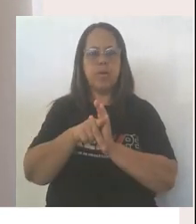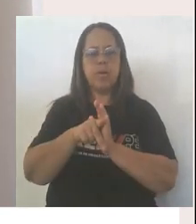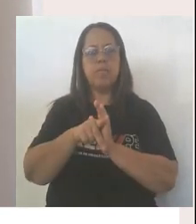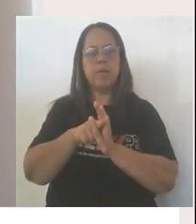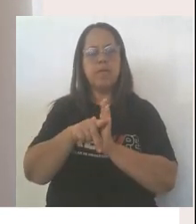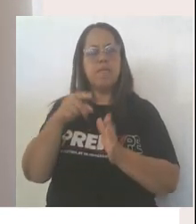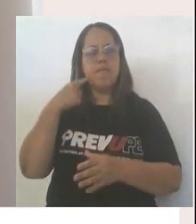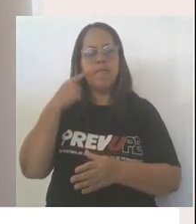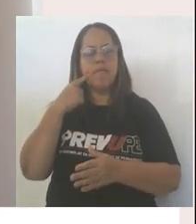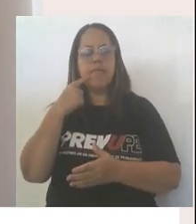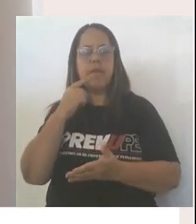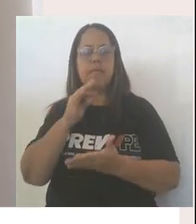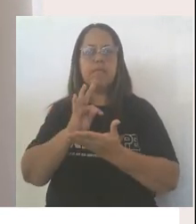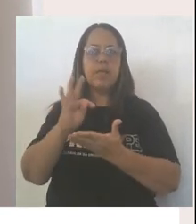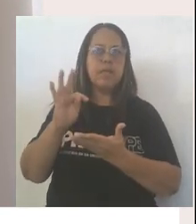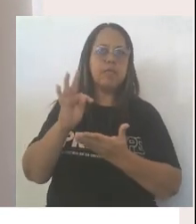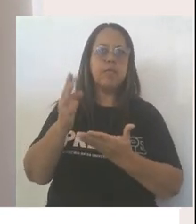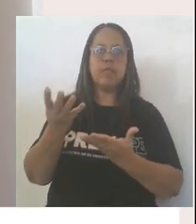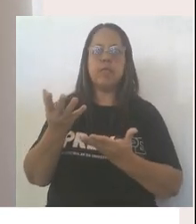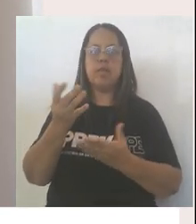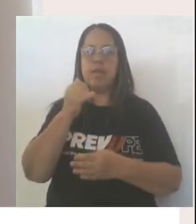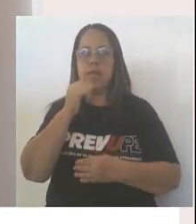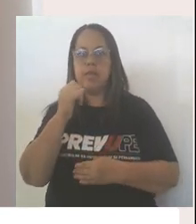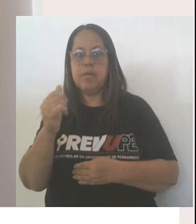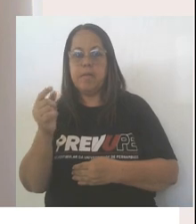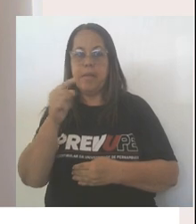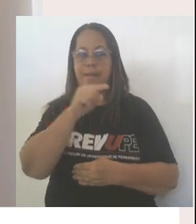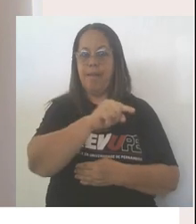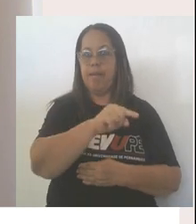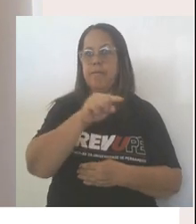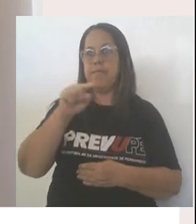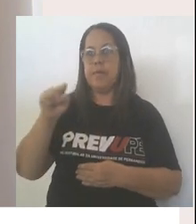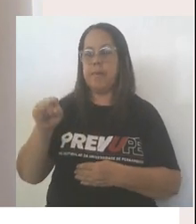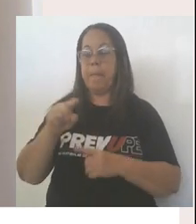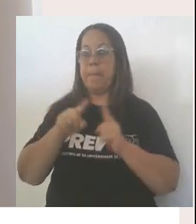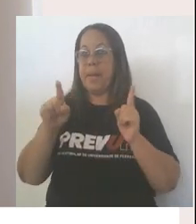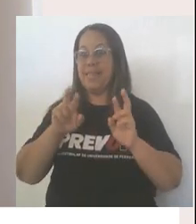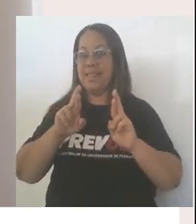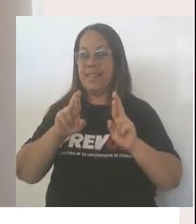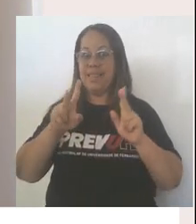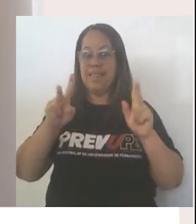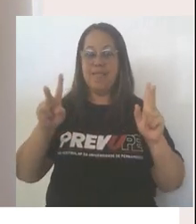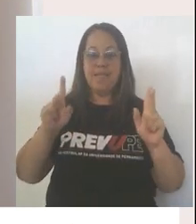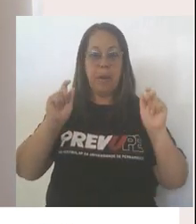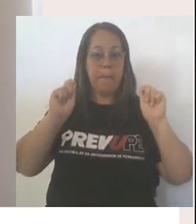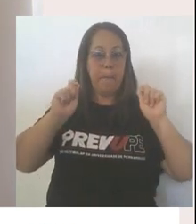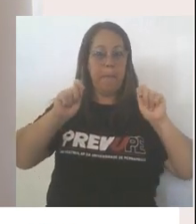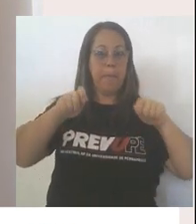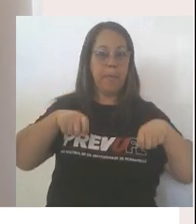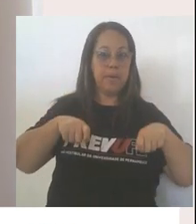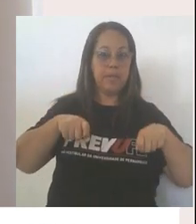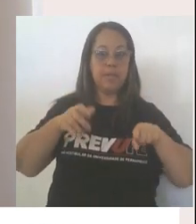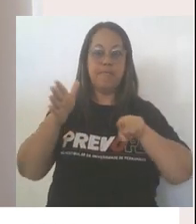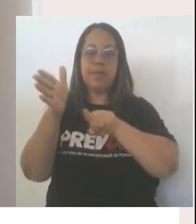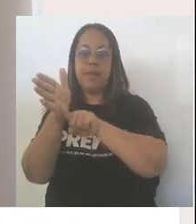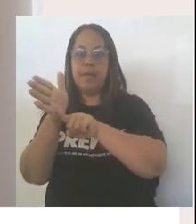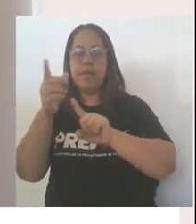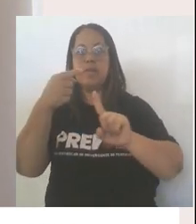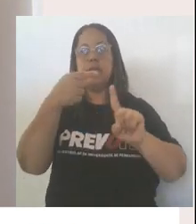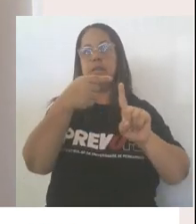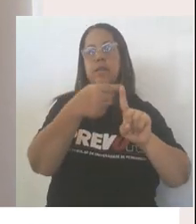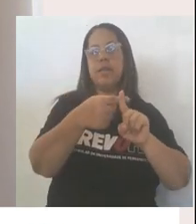a tendência dos elétrons em fluir de um eletrodo para o outro. A diferença de potencial entre ânodo e cátodo é